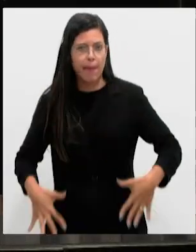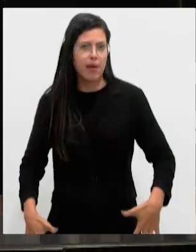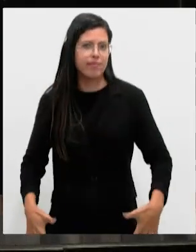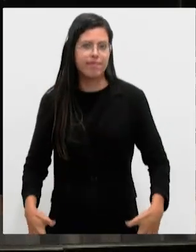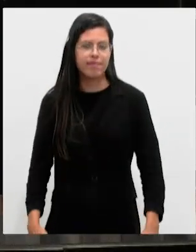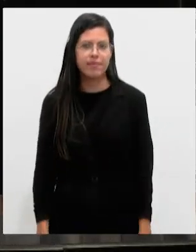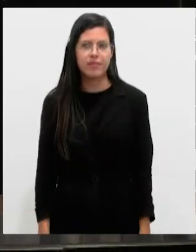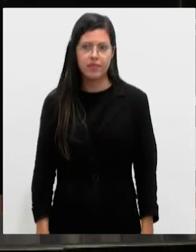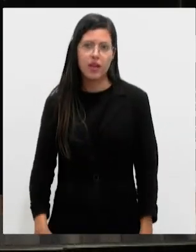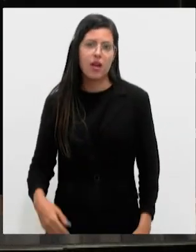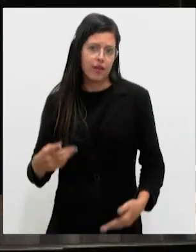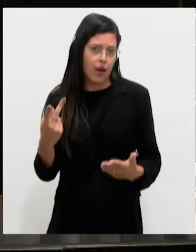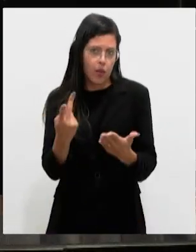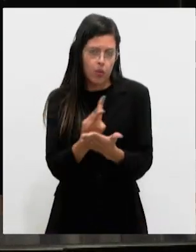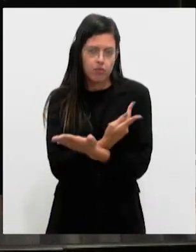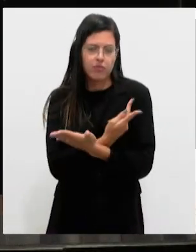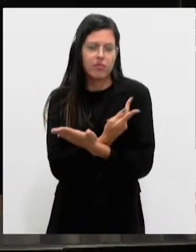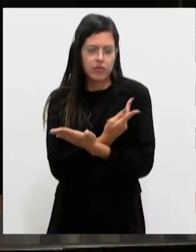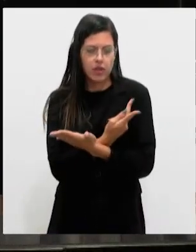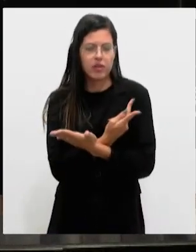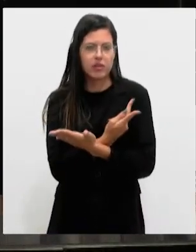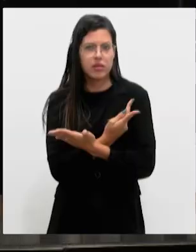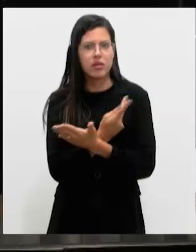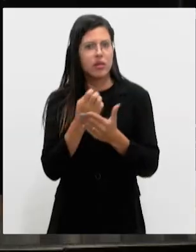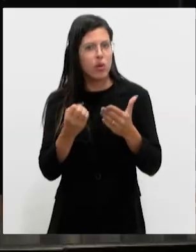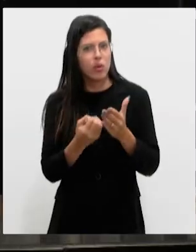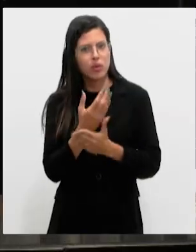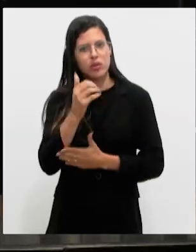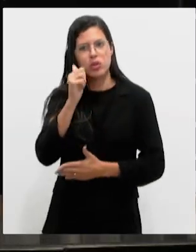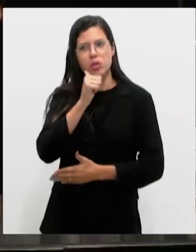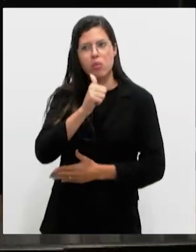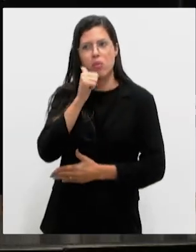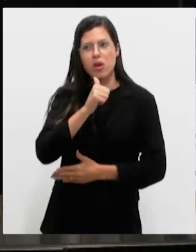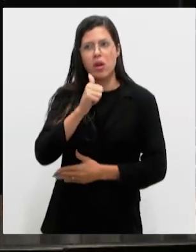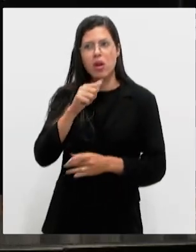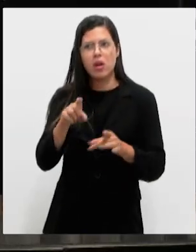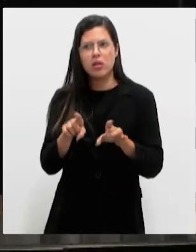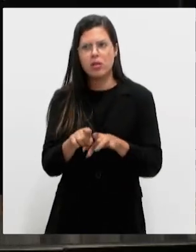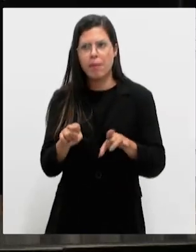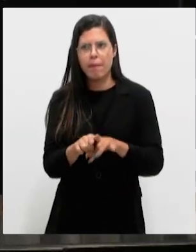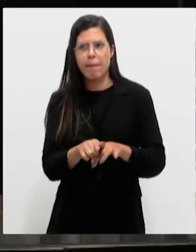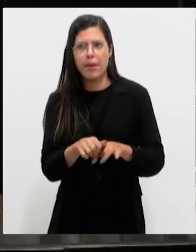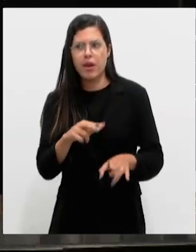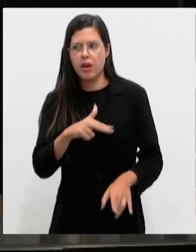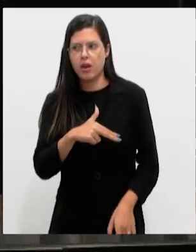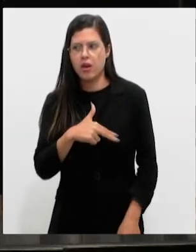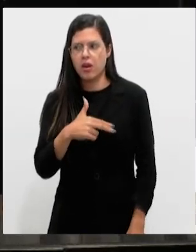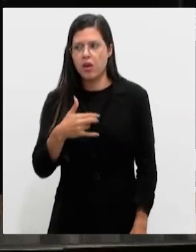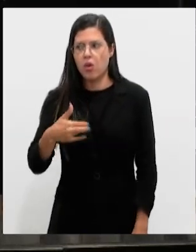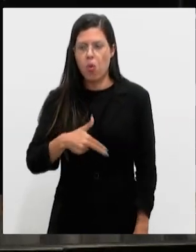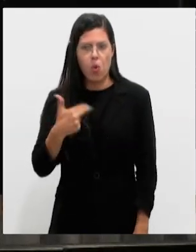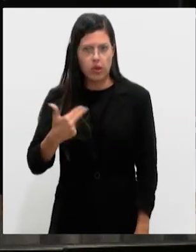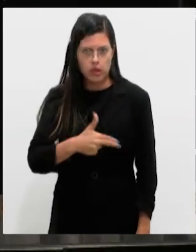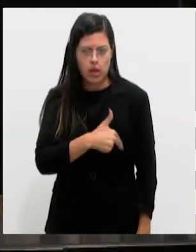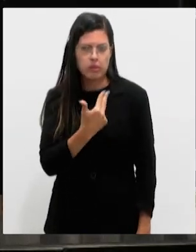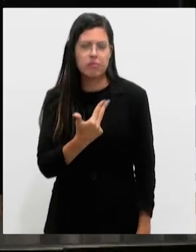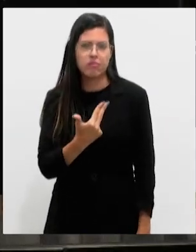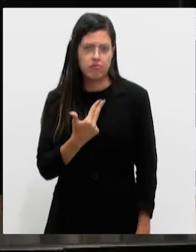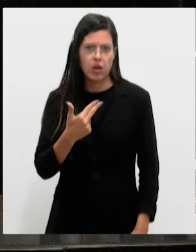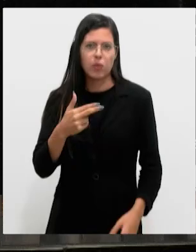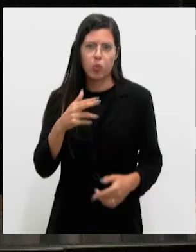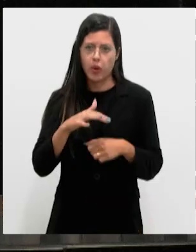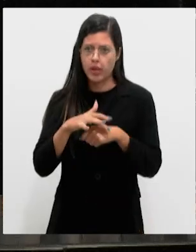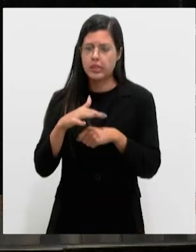a tal da metástase, e o número de mulheres mutiladas também são muitas, e ao mesmo tempo essa doença é uma doença grave. Então,